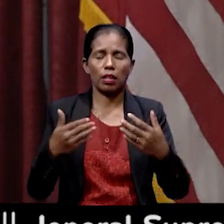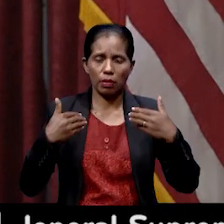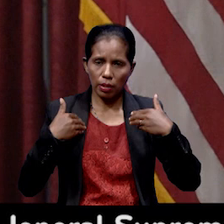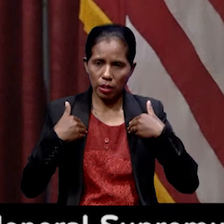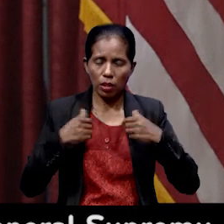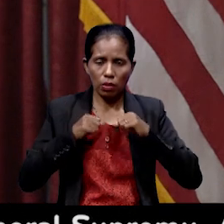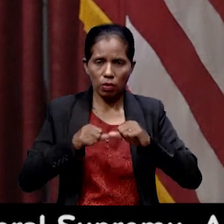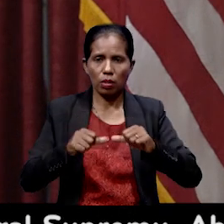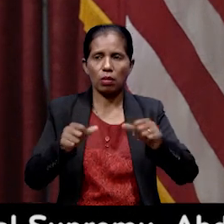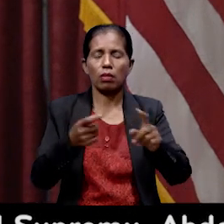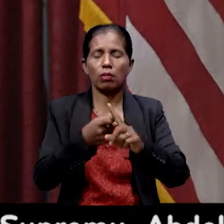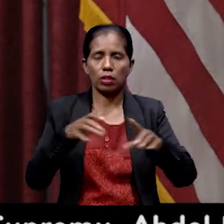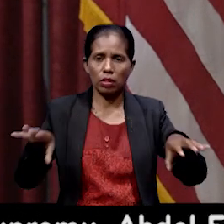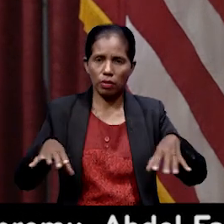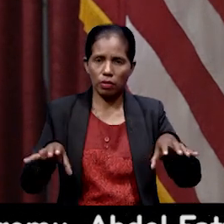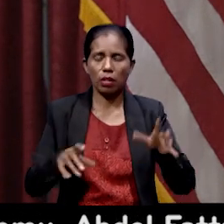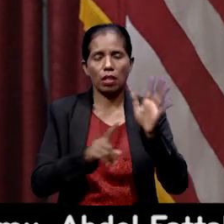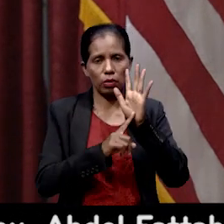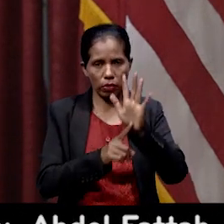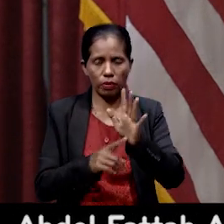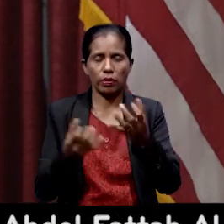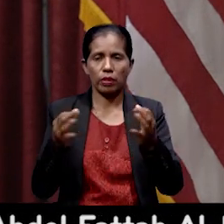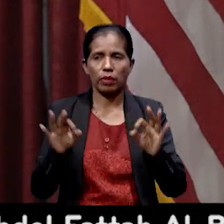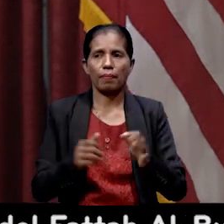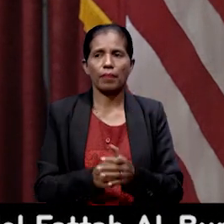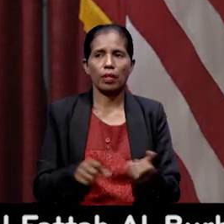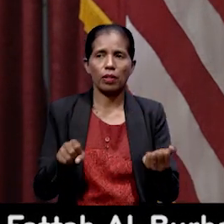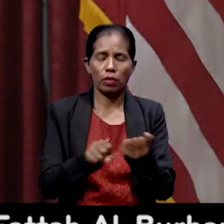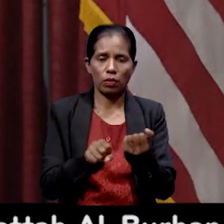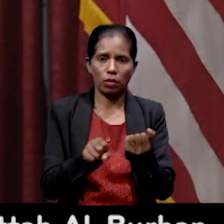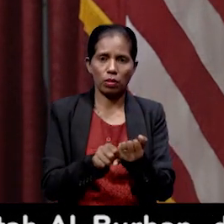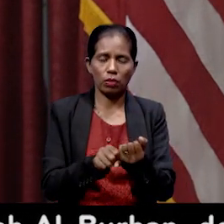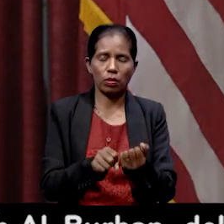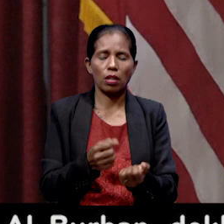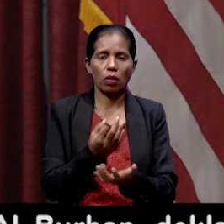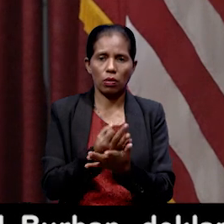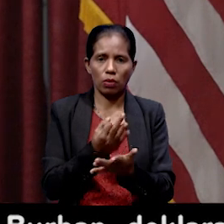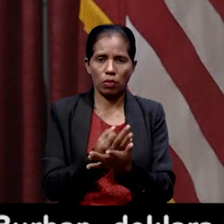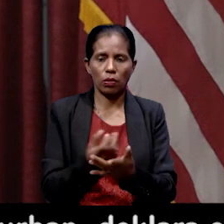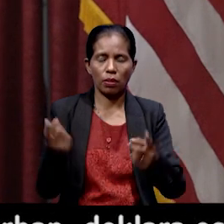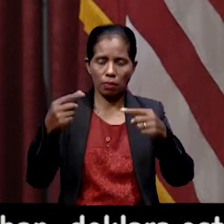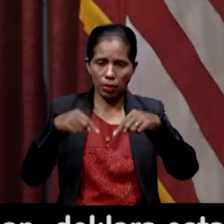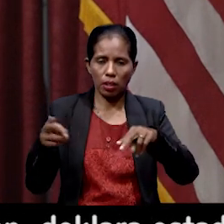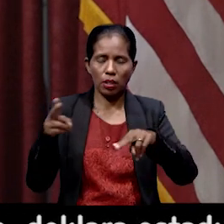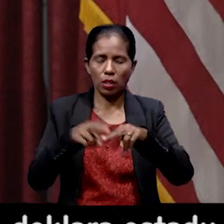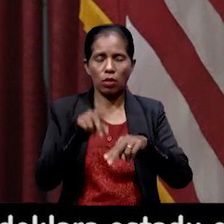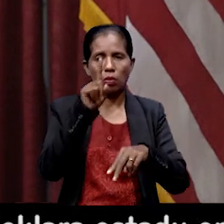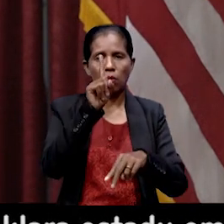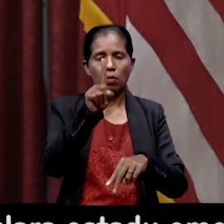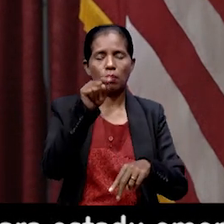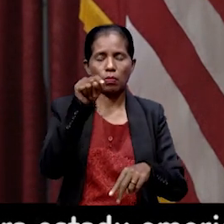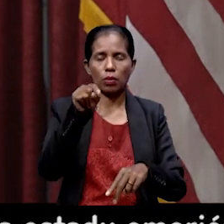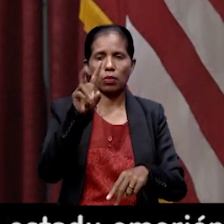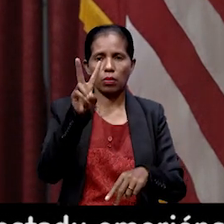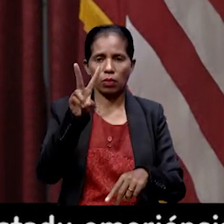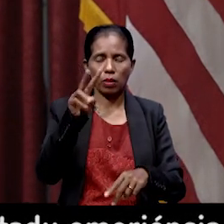continuação do seu trabalho de bem todo o dia. Apoio financeiro de bem agora na ETA, 1,2 milhões. E